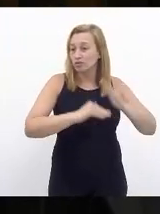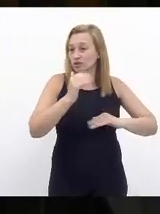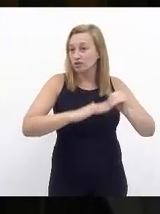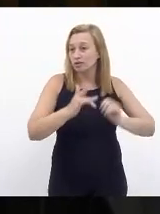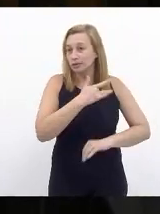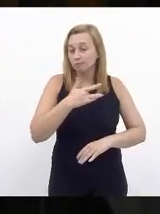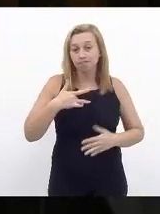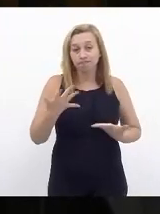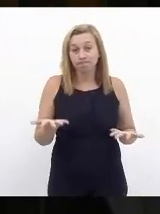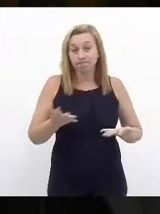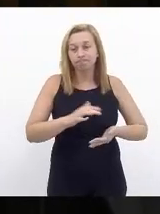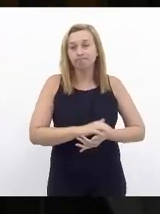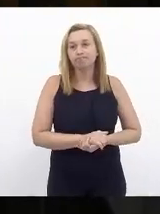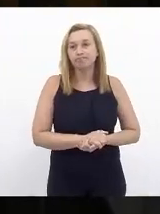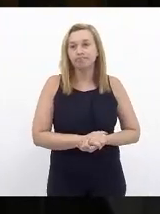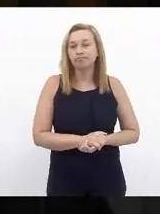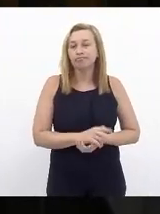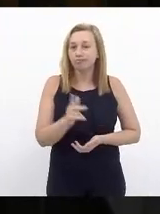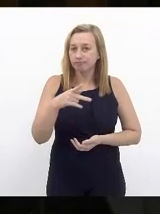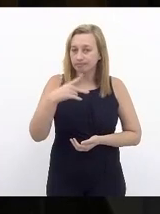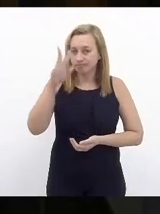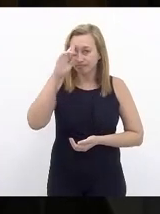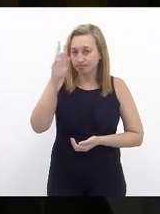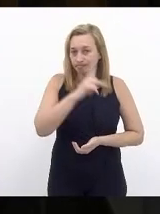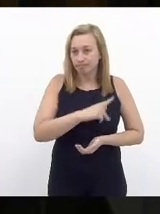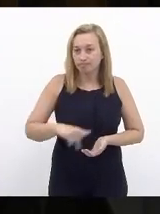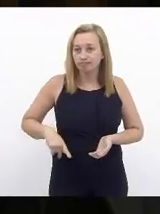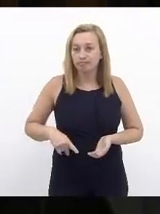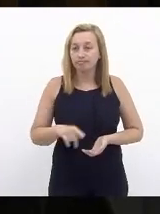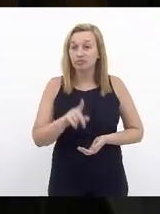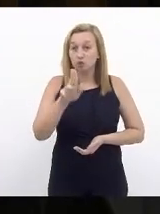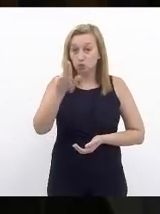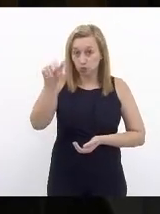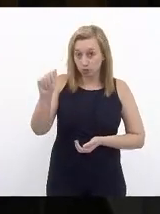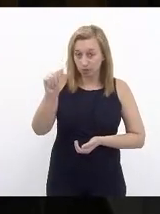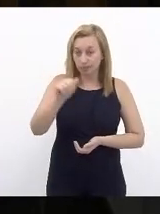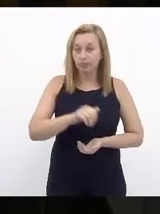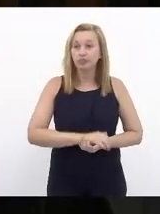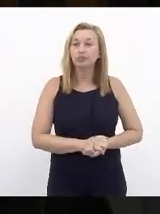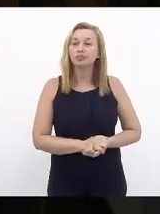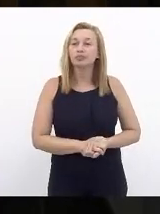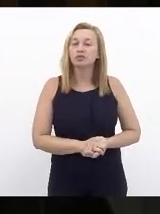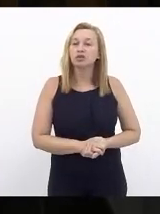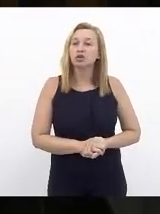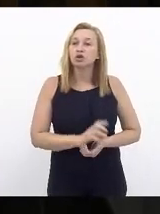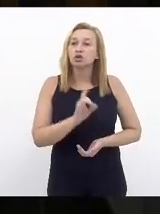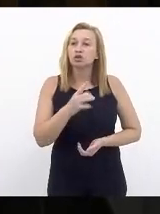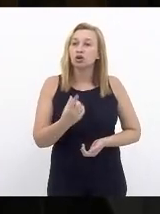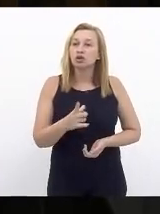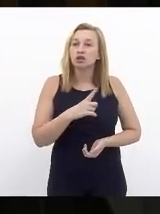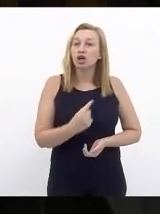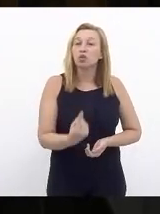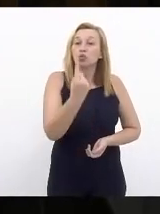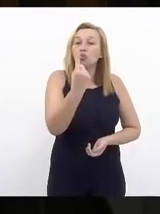saúde. Para constar, presidente, essa UPA só existe